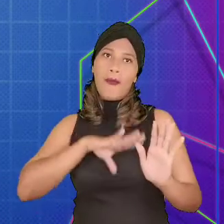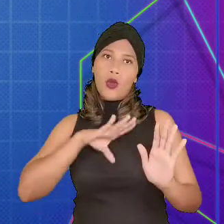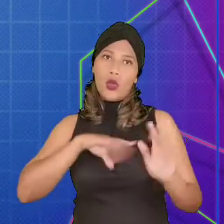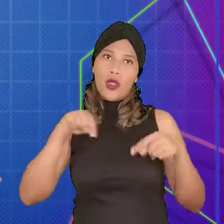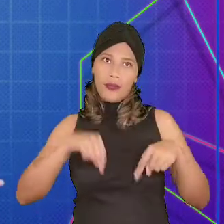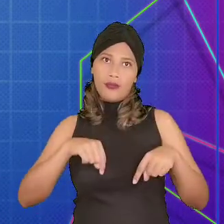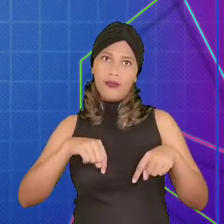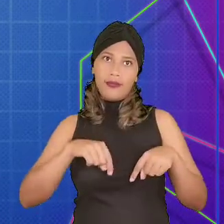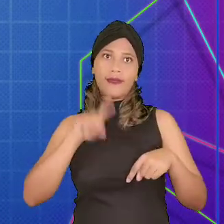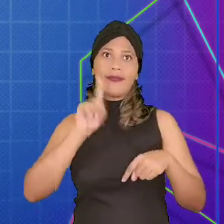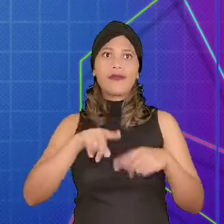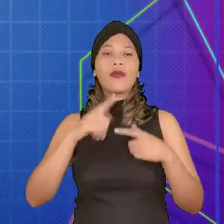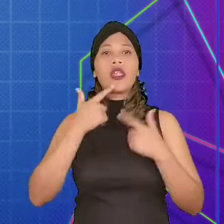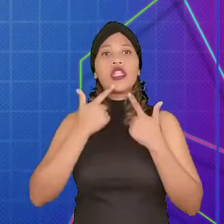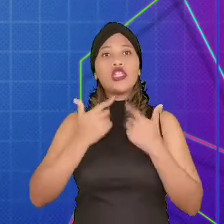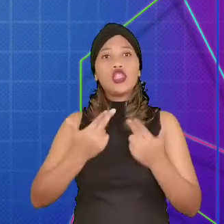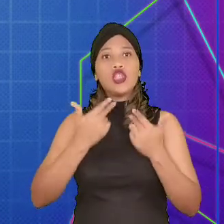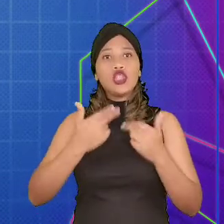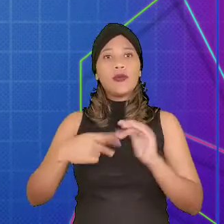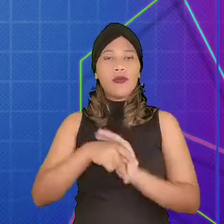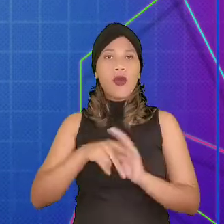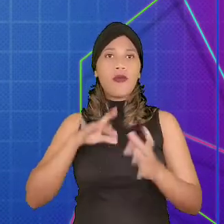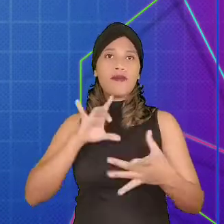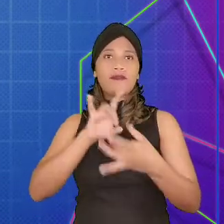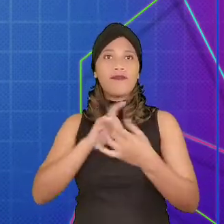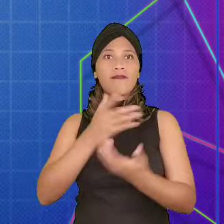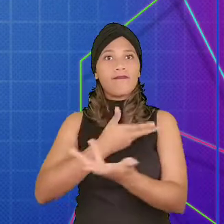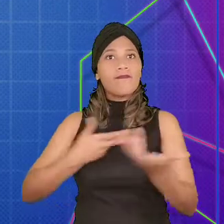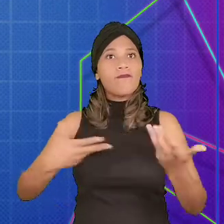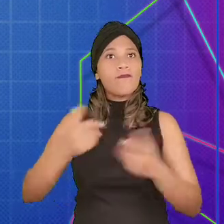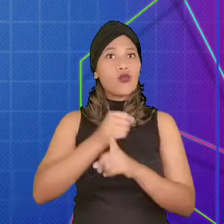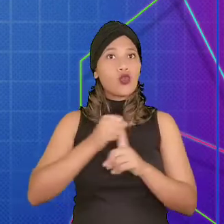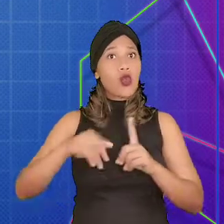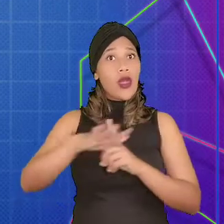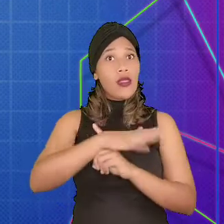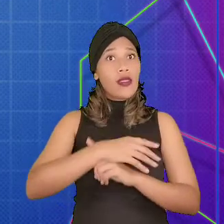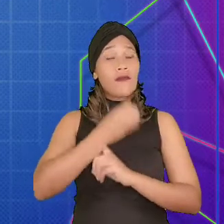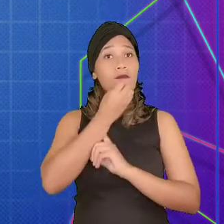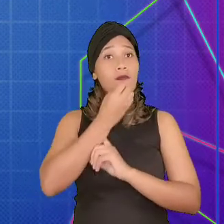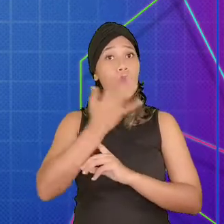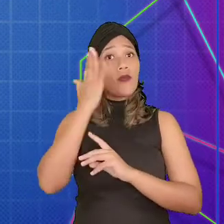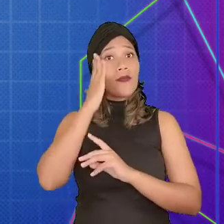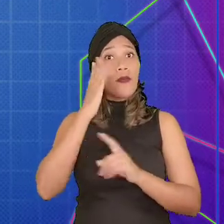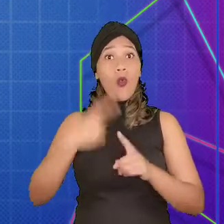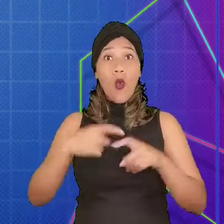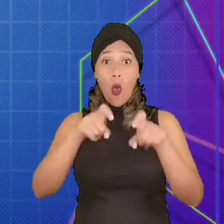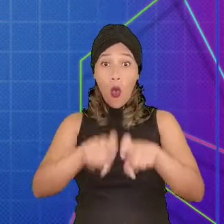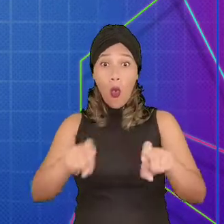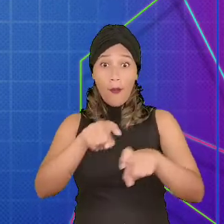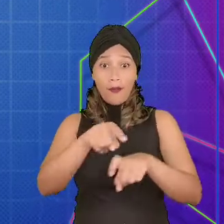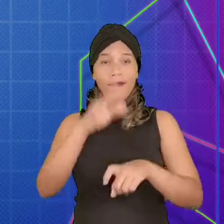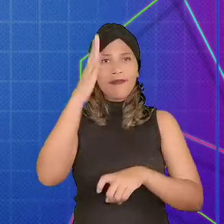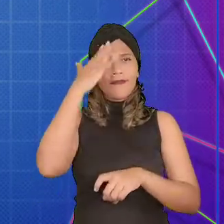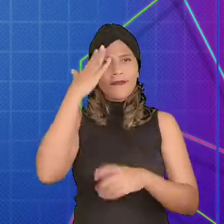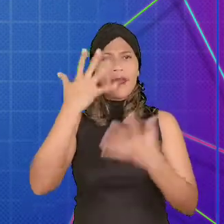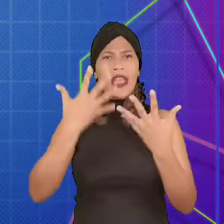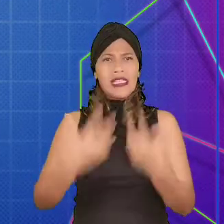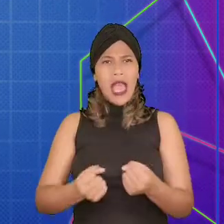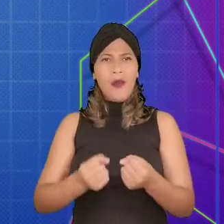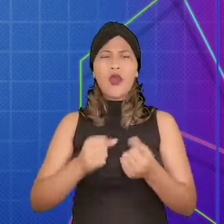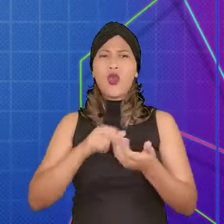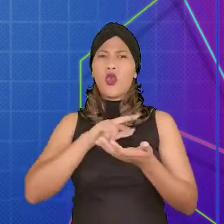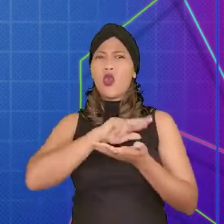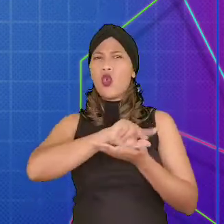aqui é o português, que é um idioma que nós temos em comum. É importante a gente ter ideia disso porque o computador, mesmo aceitando todos